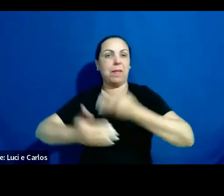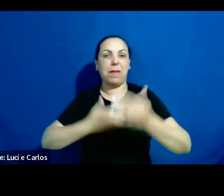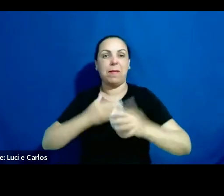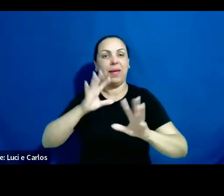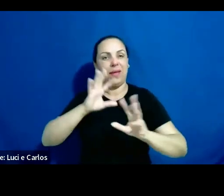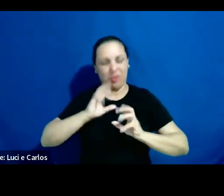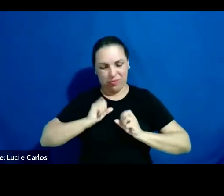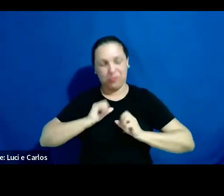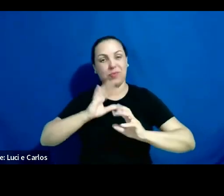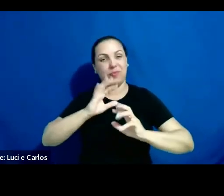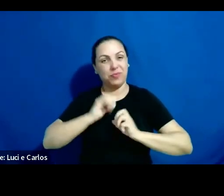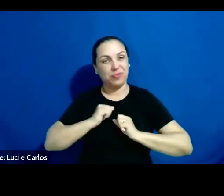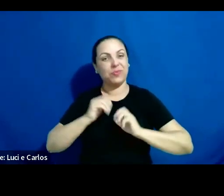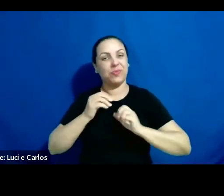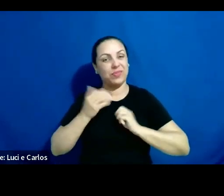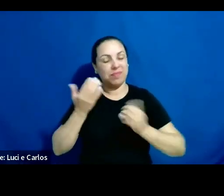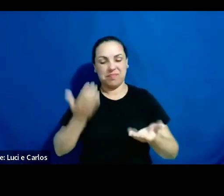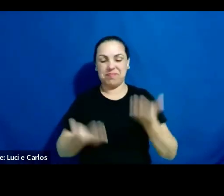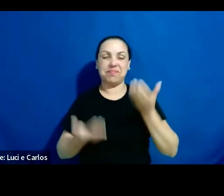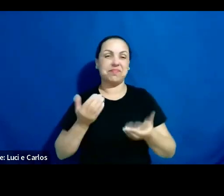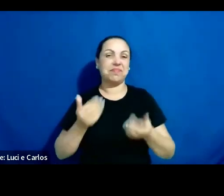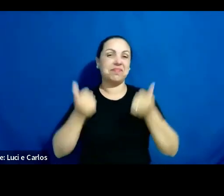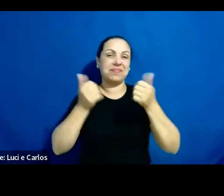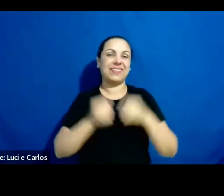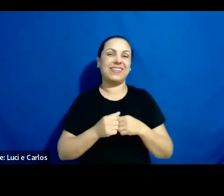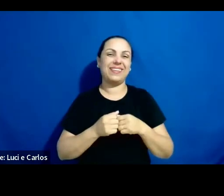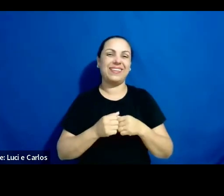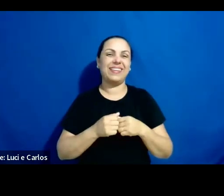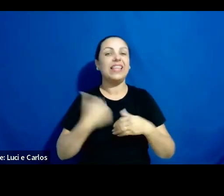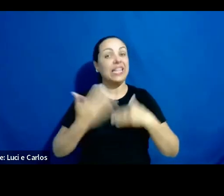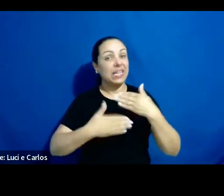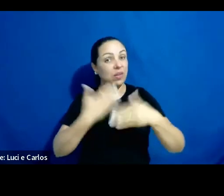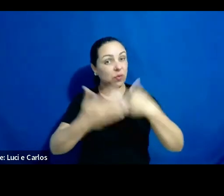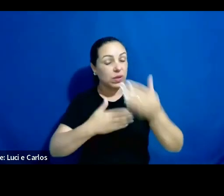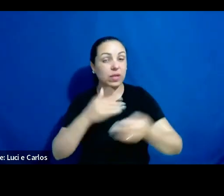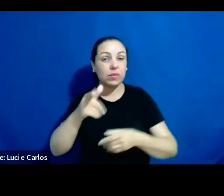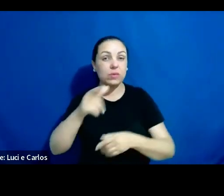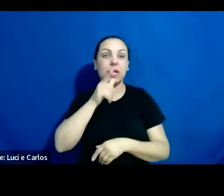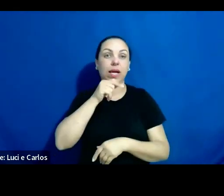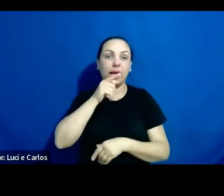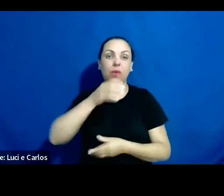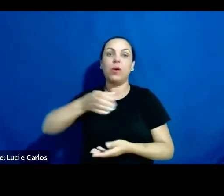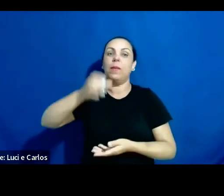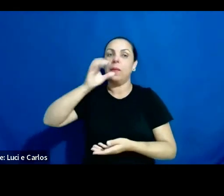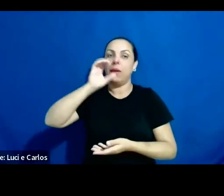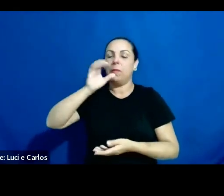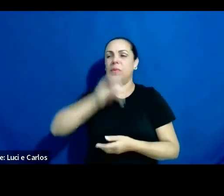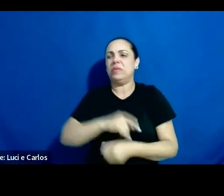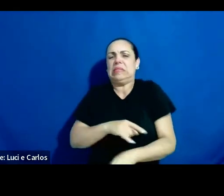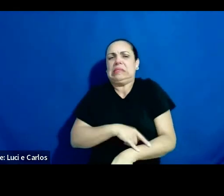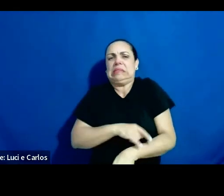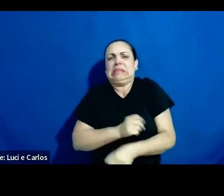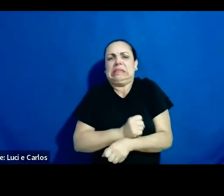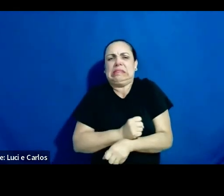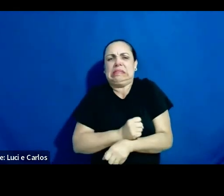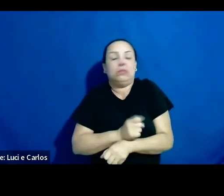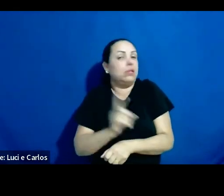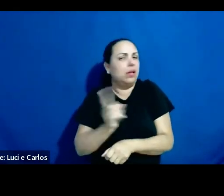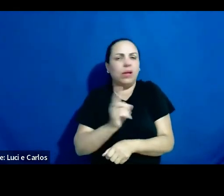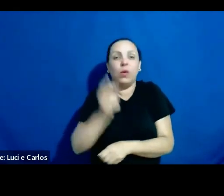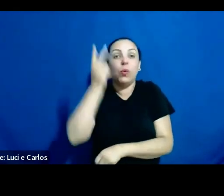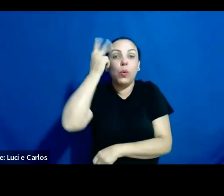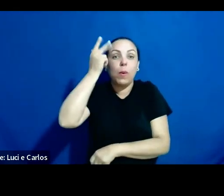hidrologicamente bem equilibrado, você vai tomar água e não vai mais urinar. Por quê? Porque já está